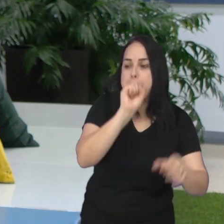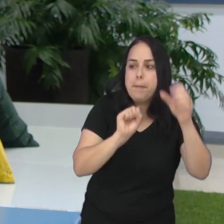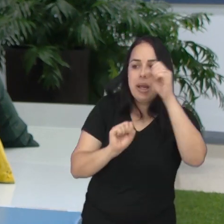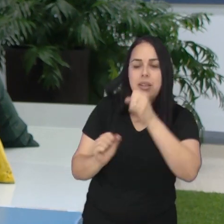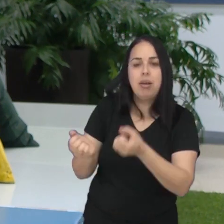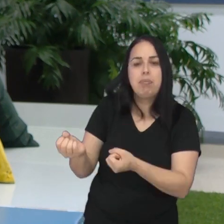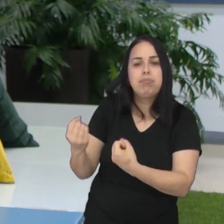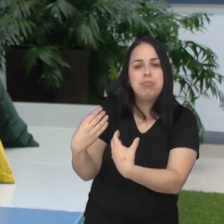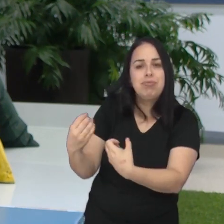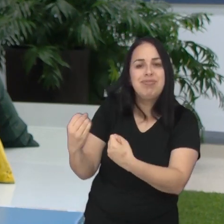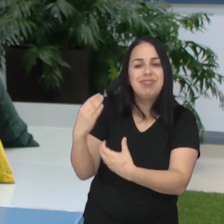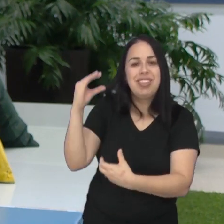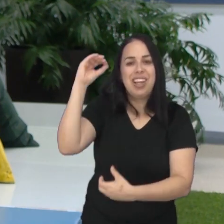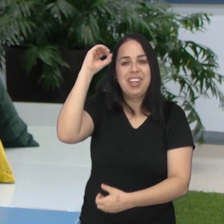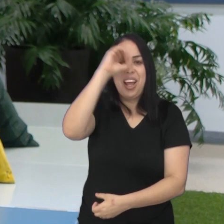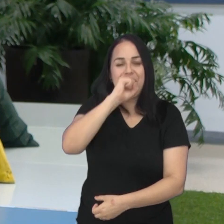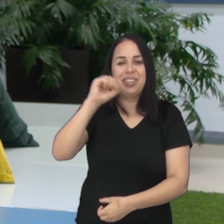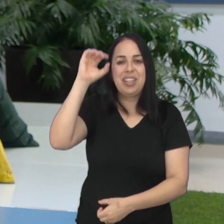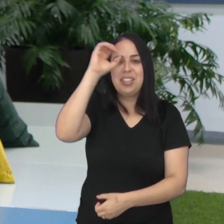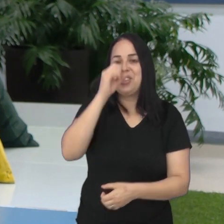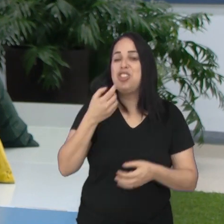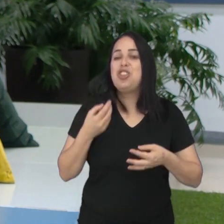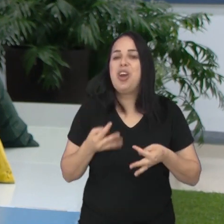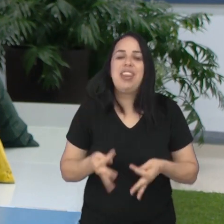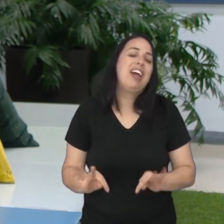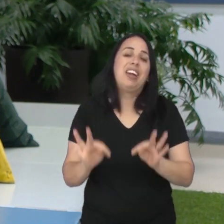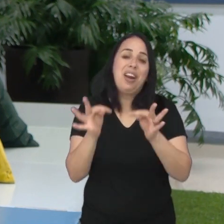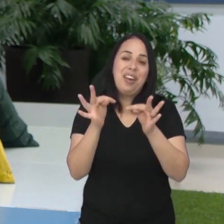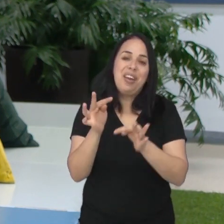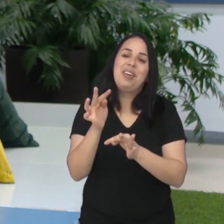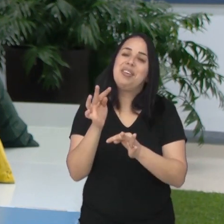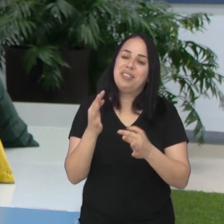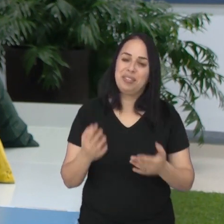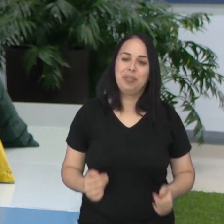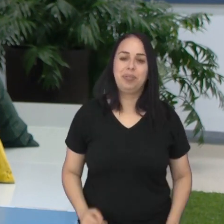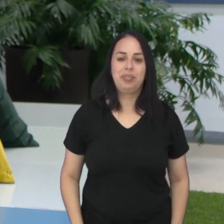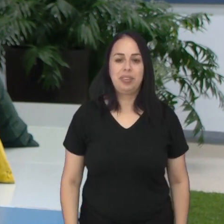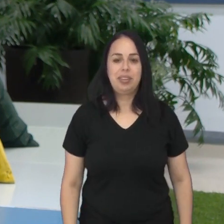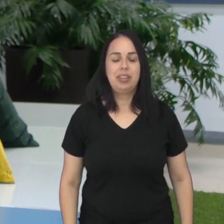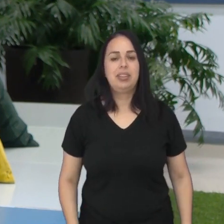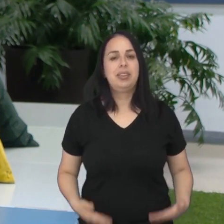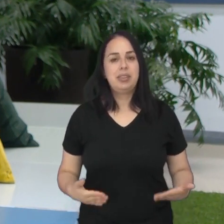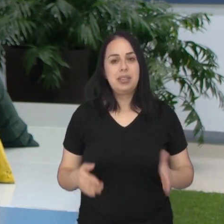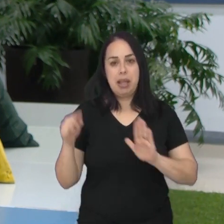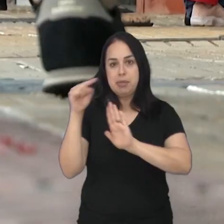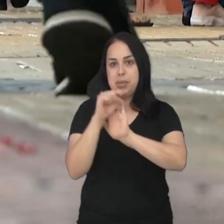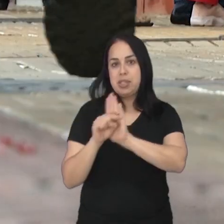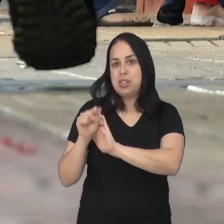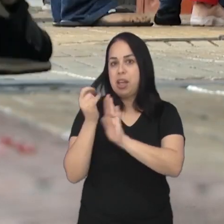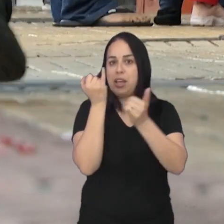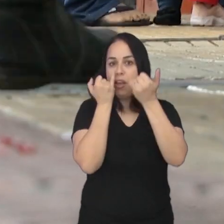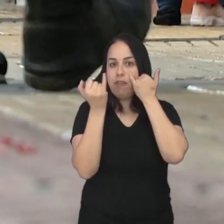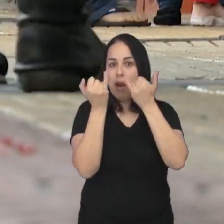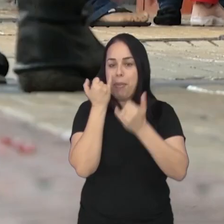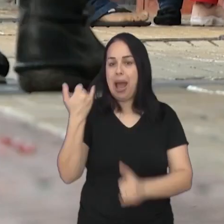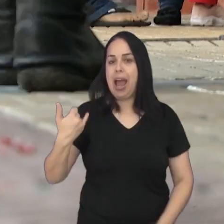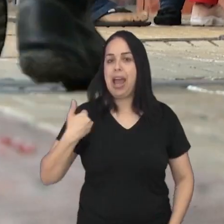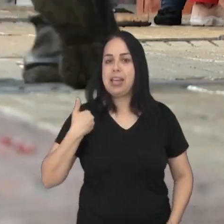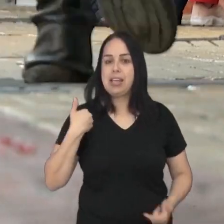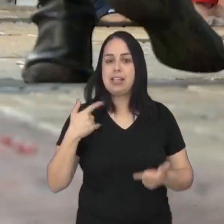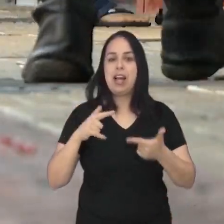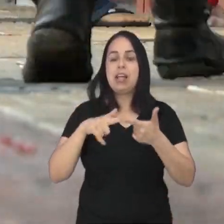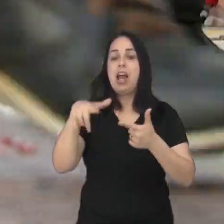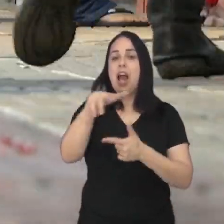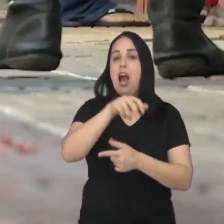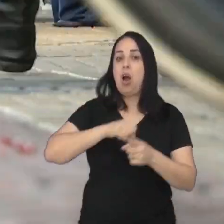mesmo tempo aprendem também com essa geração mais nova sobre o uso de tecnologias na sua rotina de trabalho. Ainda segundo as